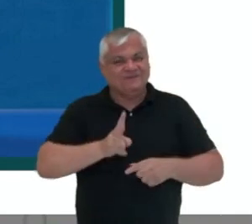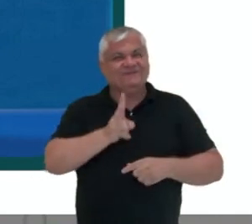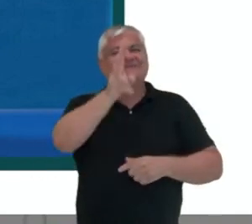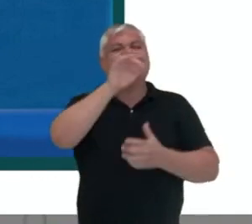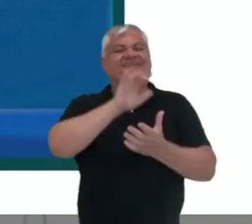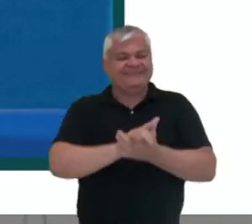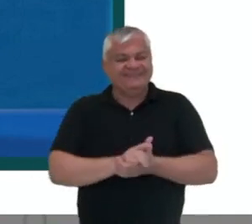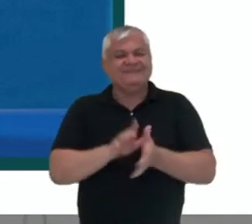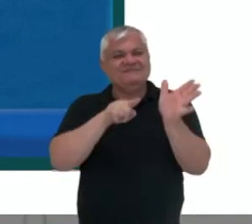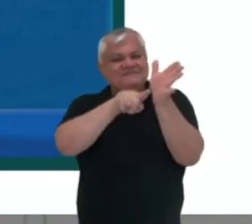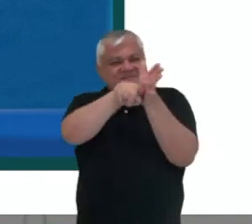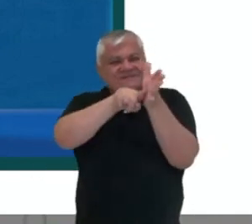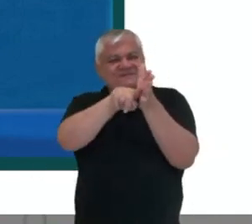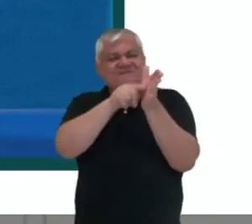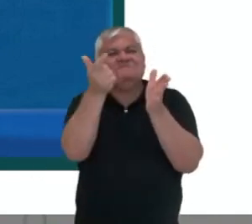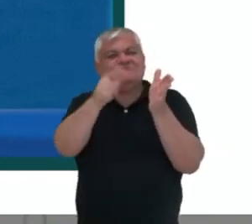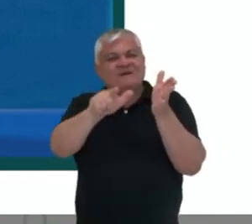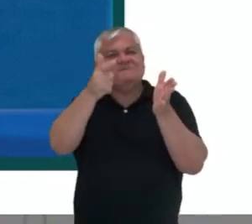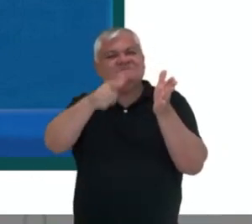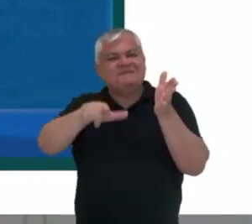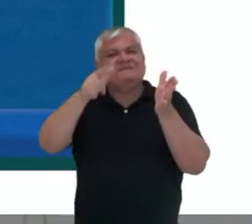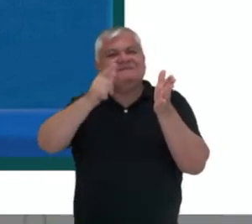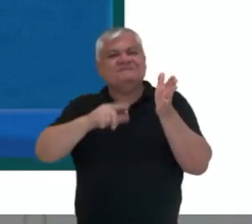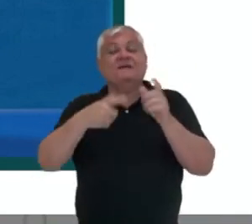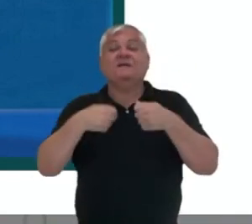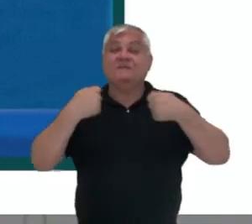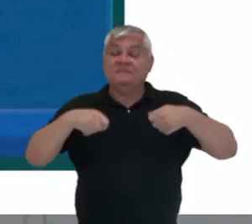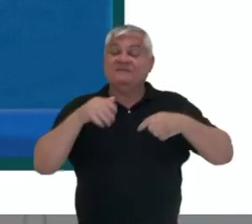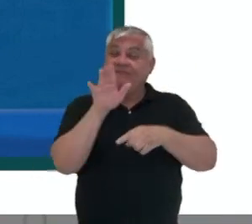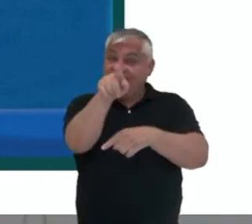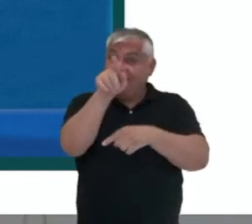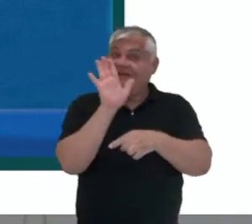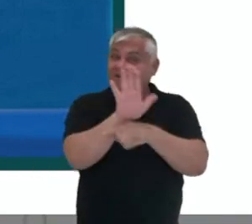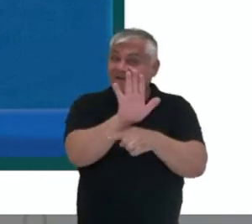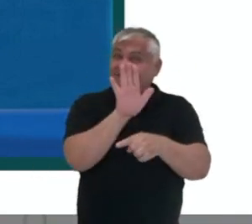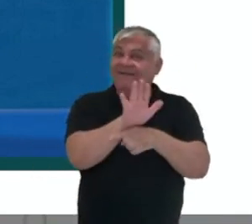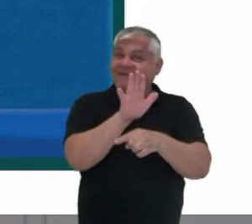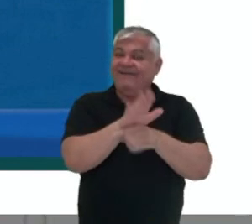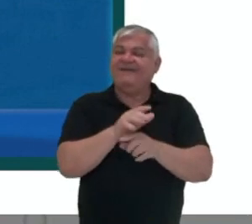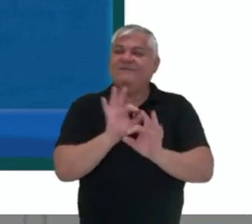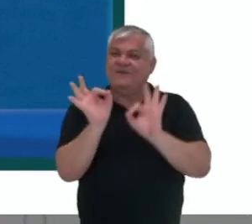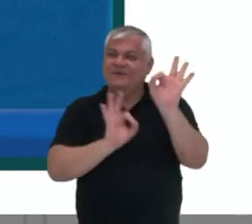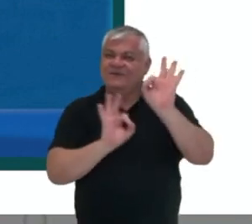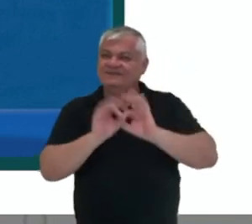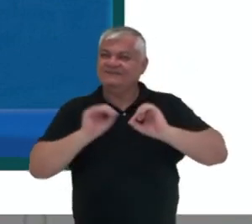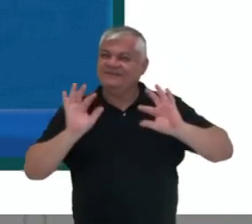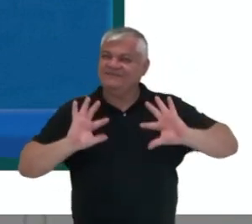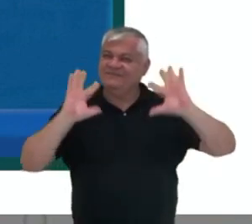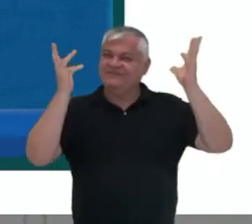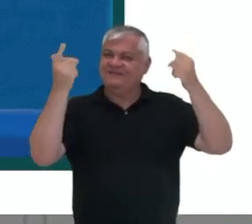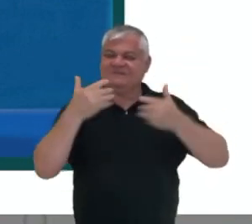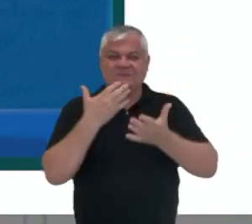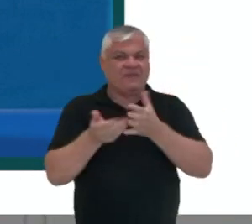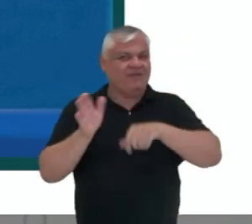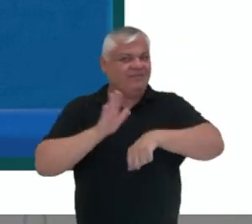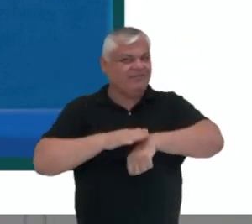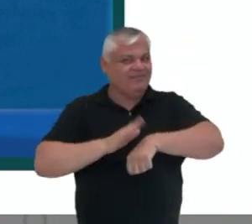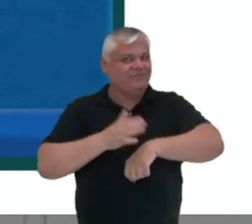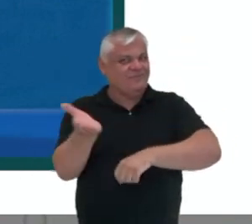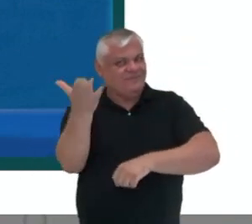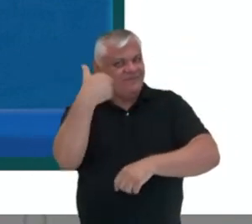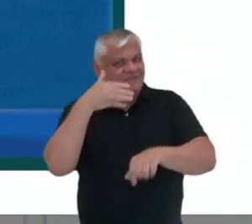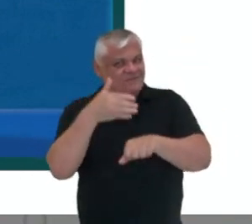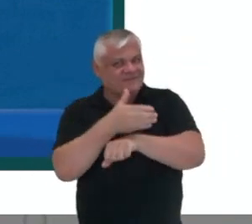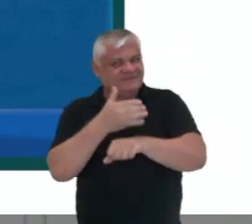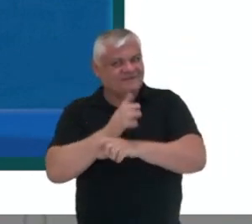outras pesquisas que vão chegando e vai precisando aí da sua ajuda para tentar organizar esse festival. Então não perca tempo. Vai lá participar. A gente